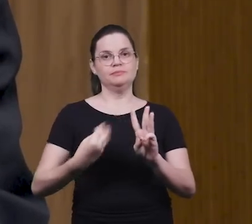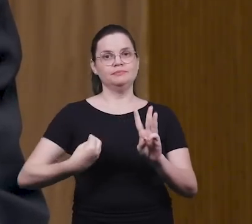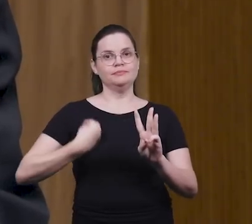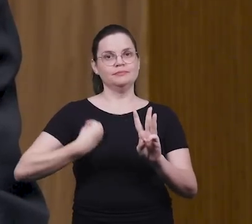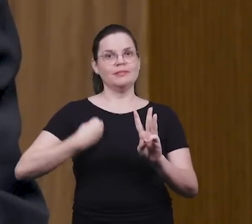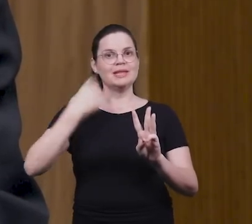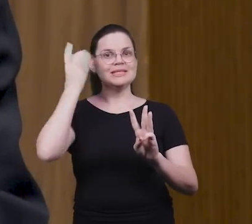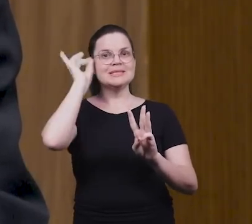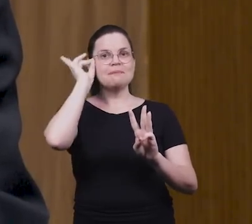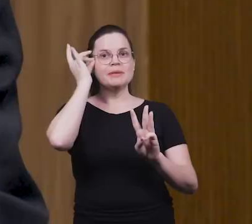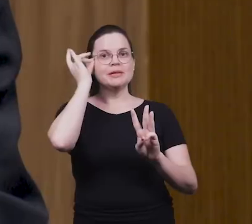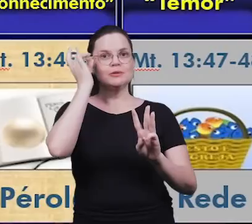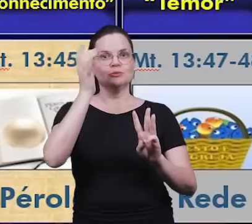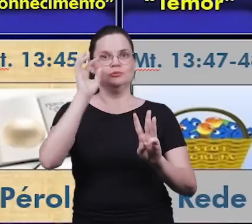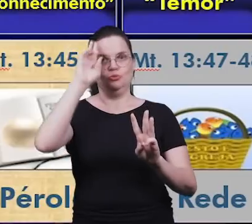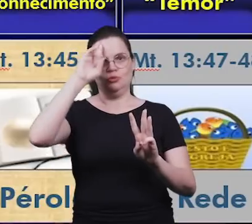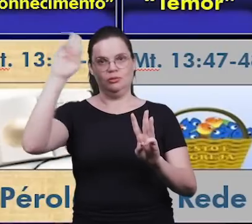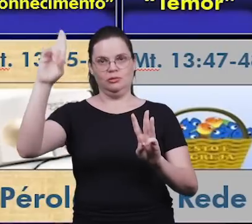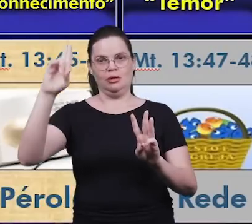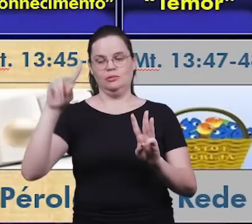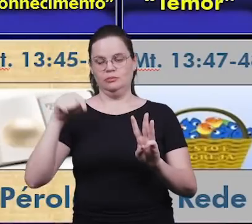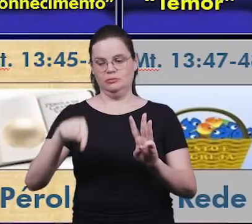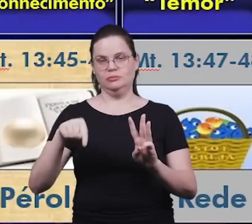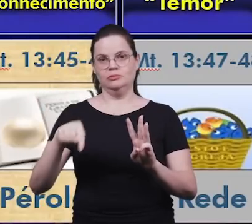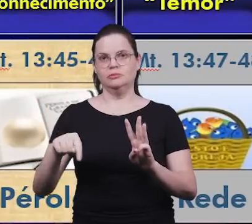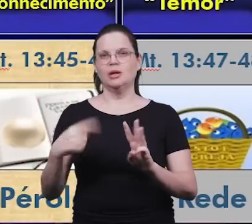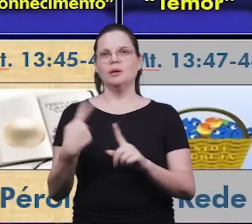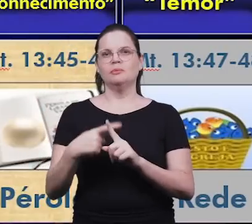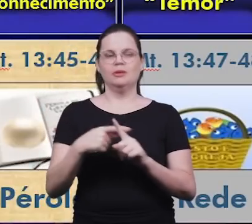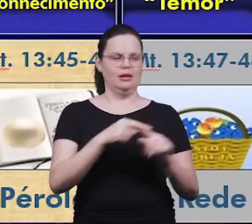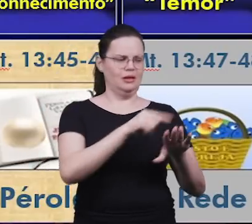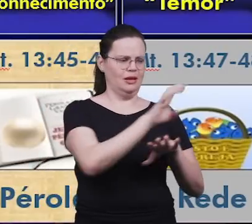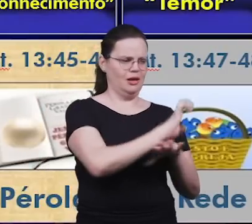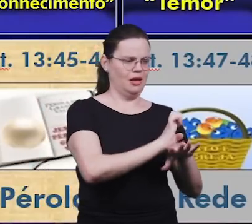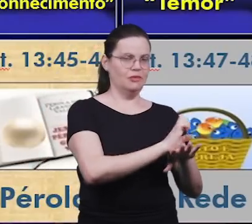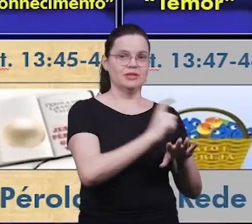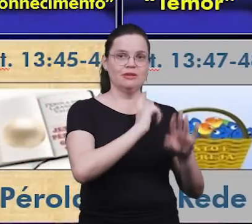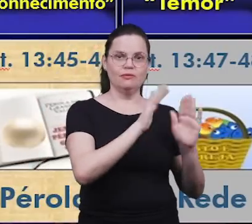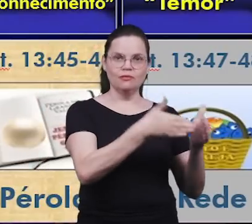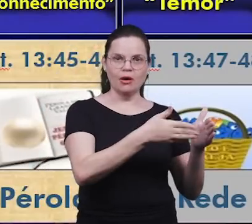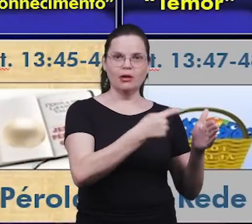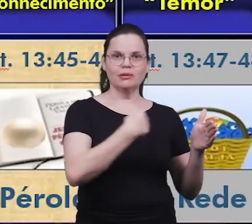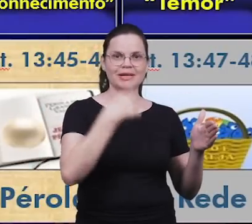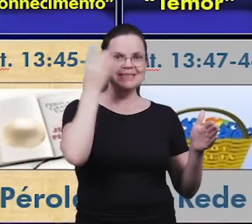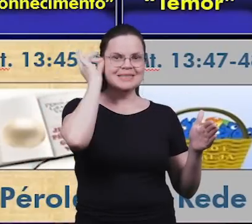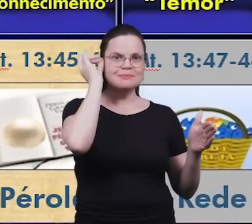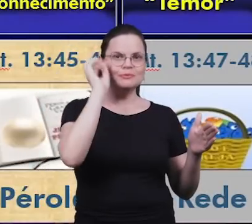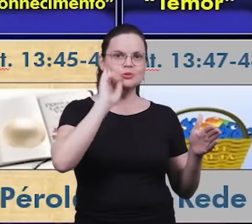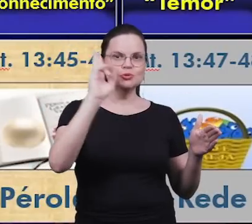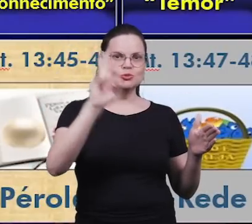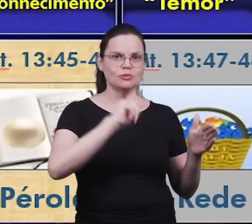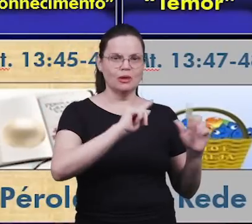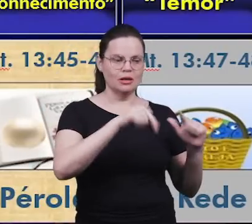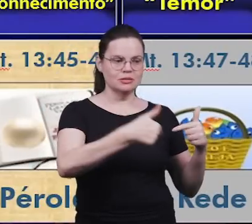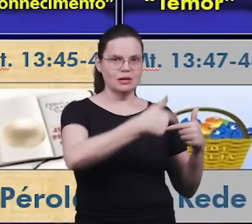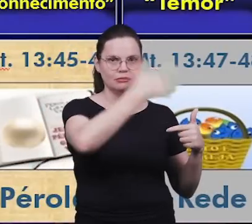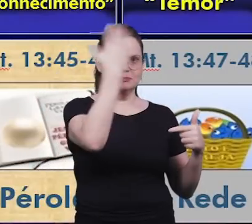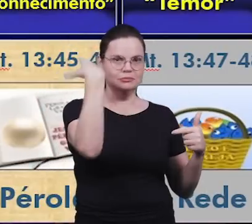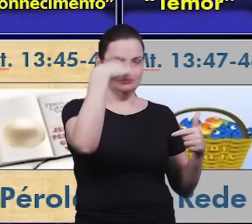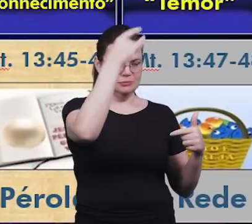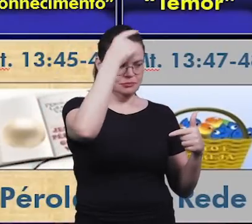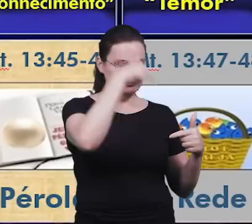lá no início caracterizou a igreja de Éfeso. Agora, essa mesma operação do Espírito Santo vai caracterizar o período